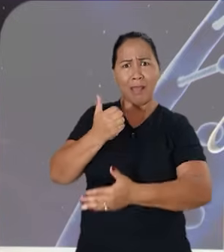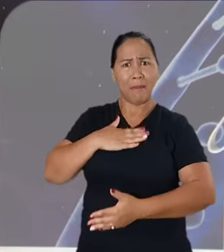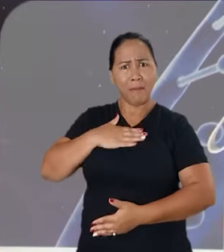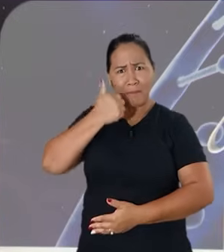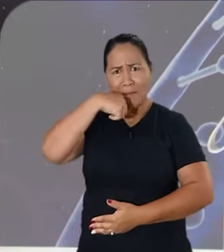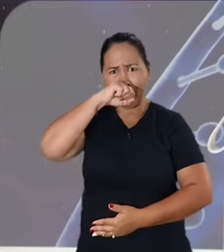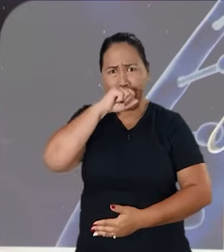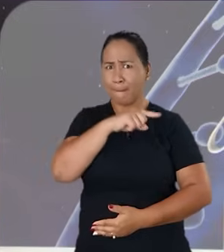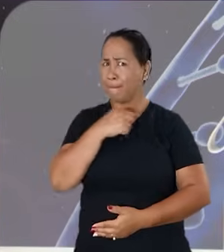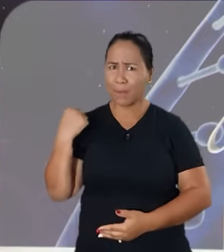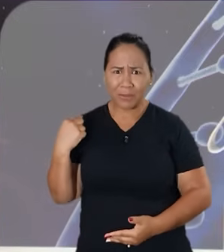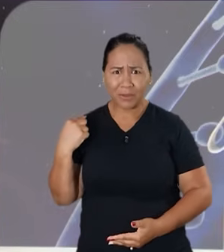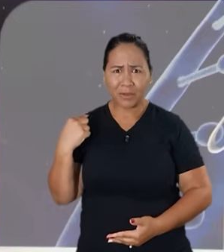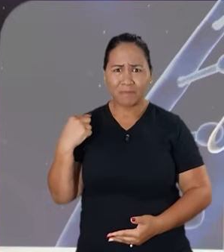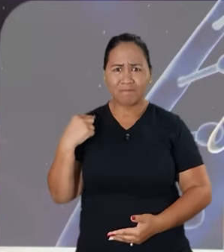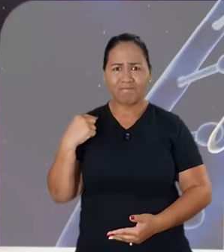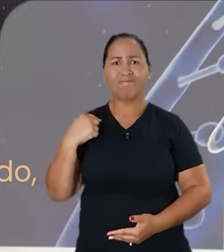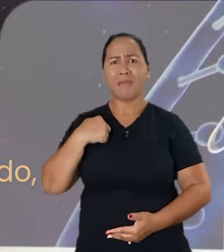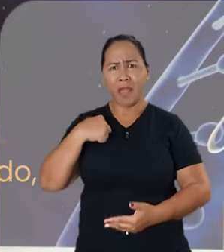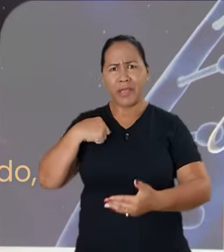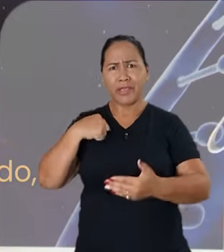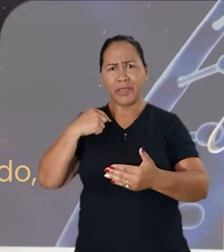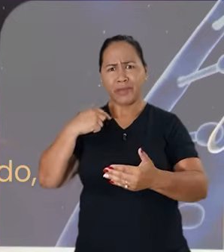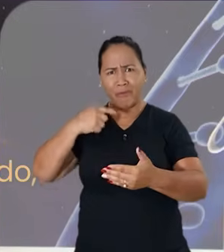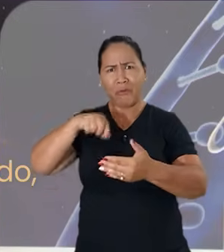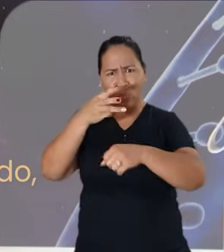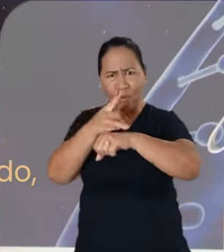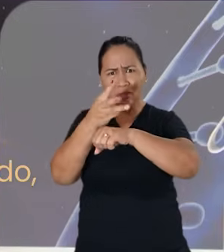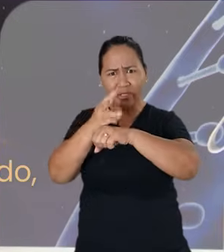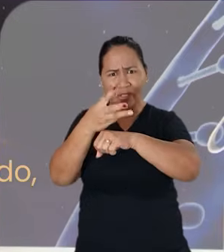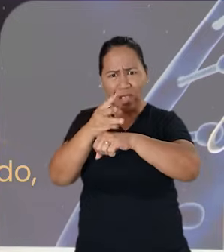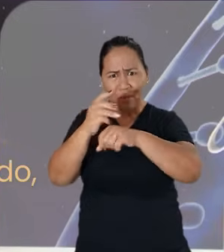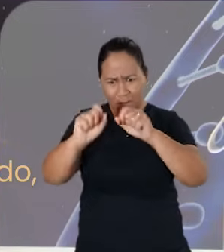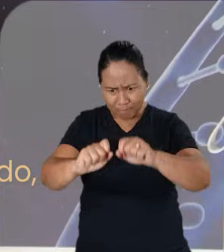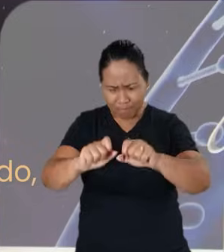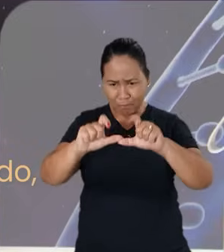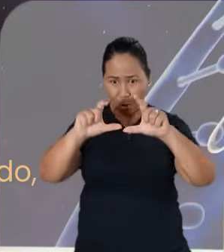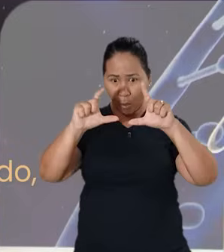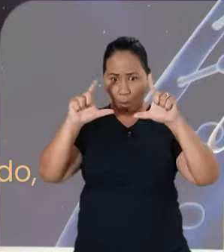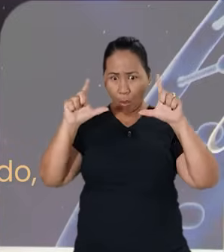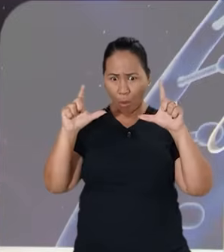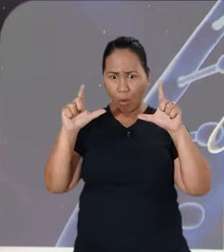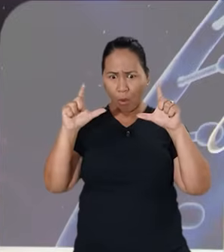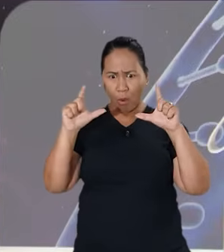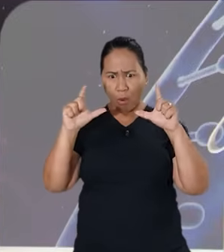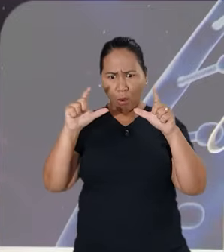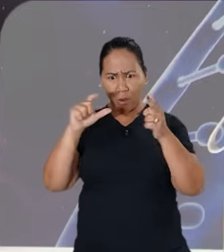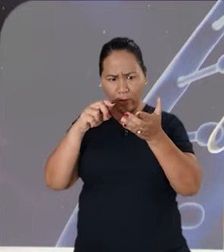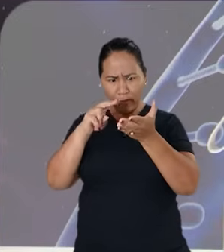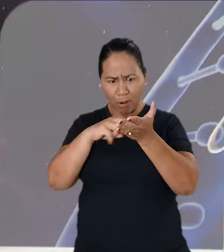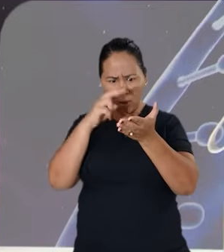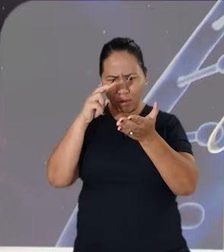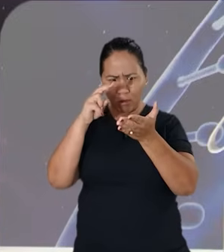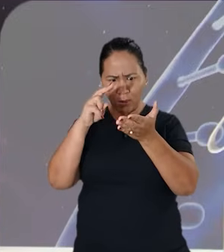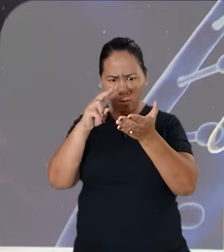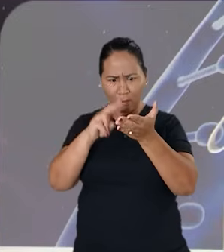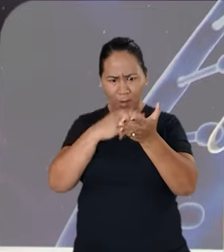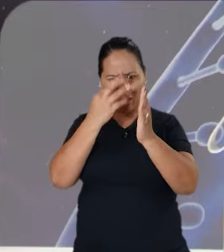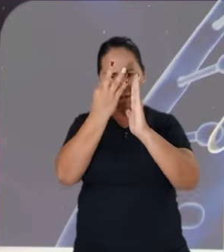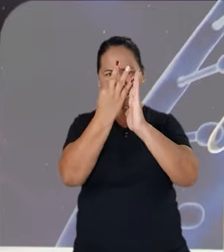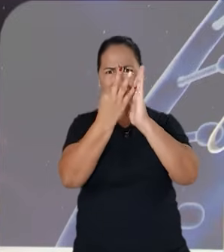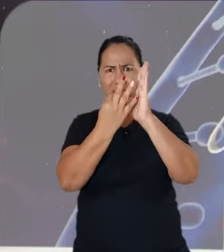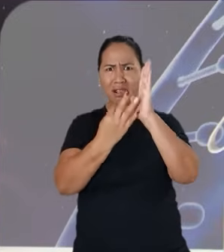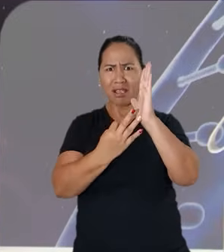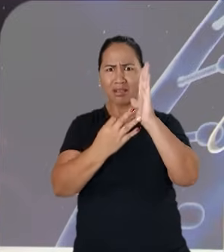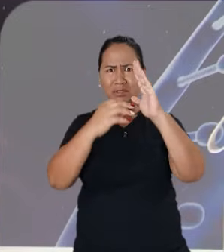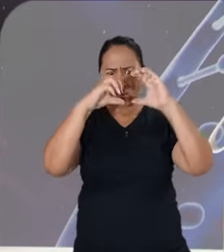eu fui lá ler. Abri os áudios que eu nunca tinha ouvido porque eu não tinha tempo. Ler as